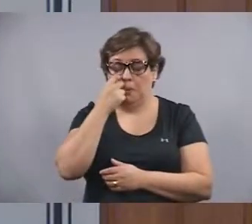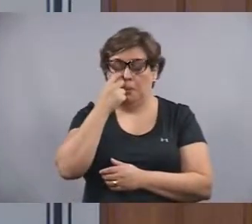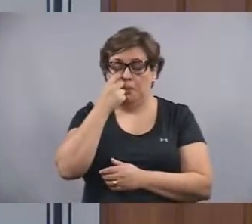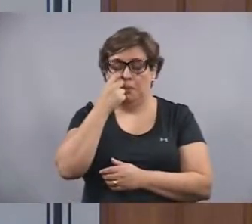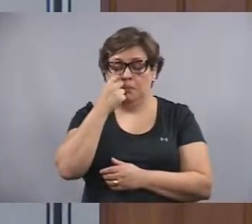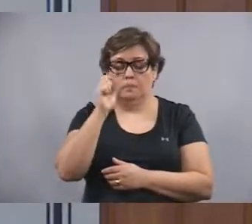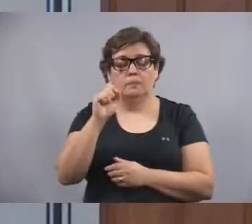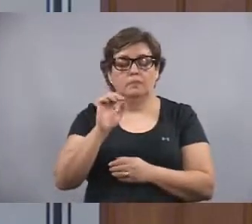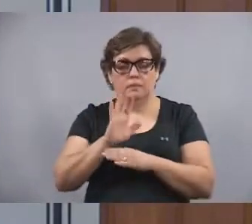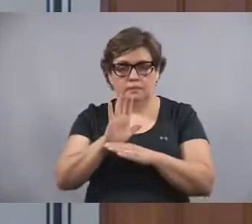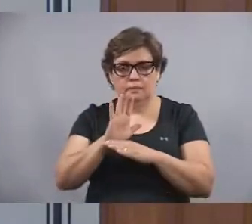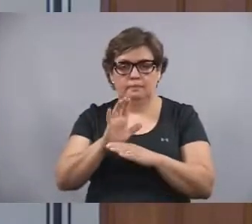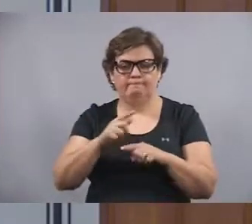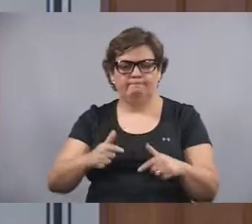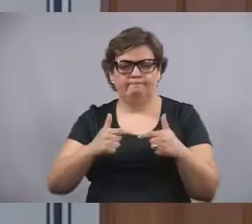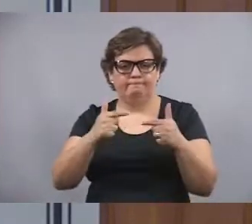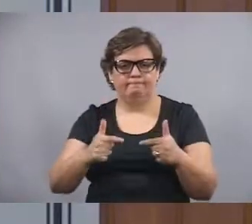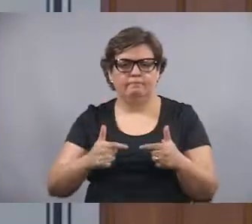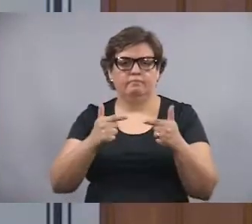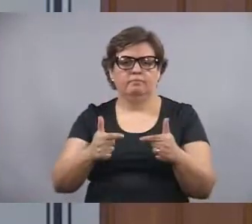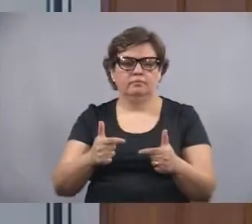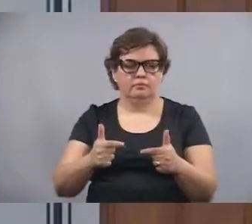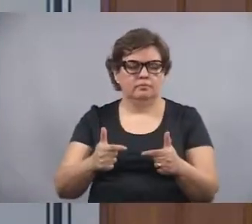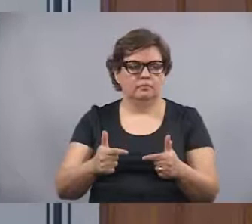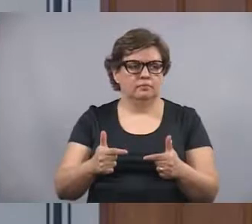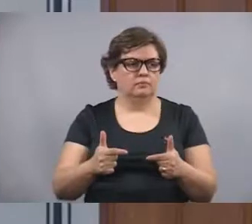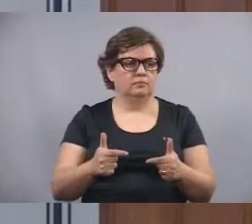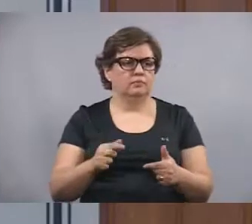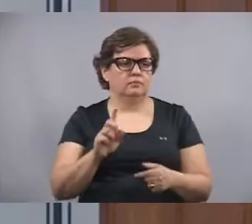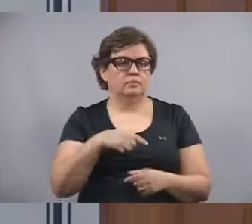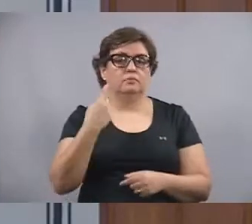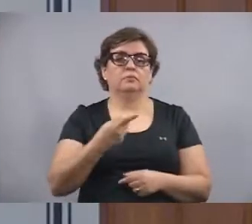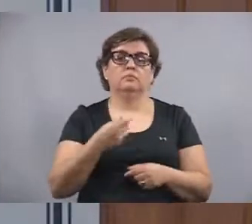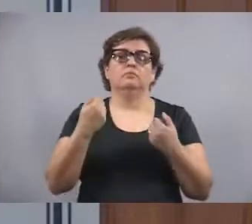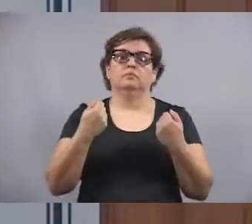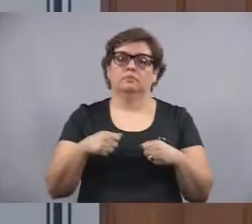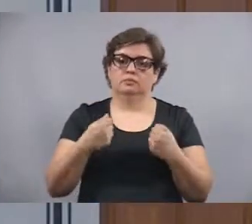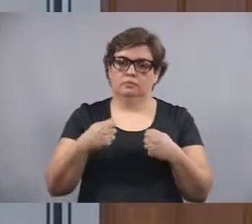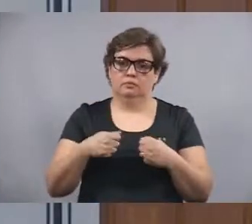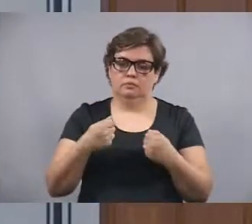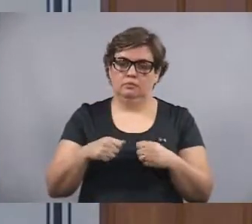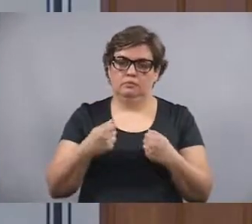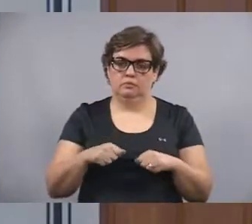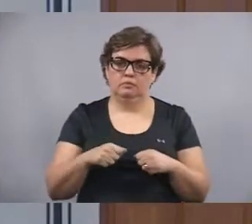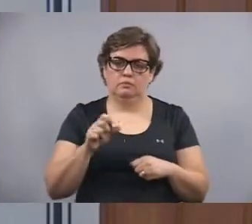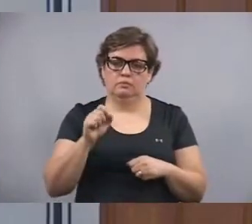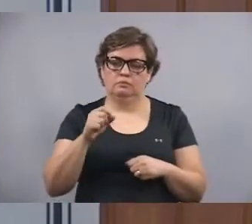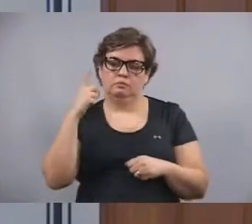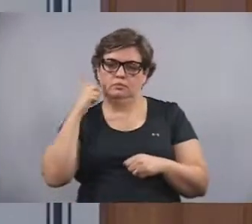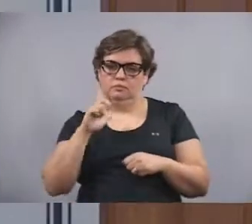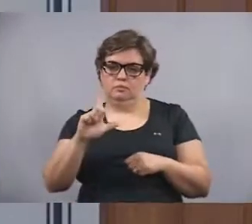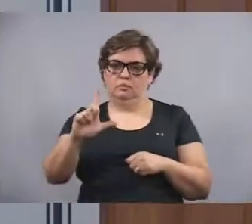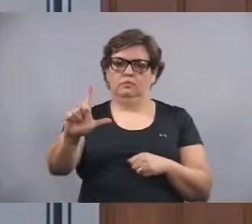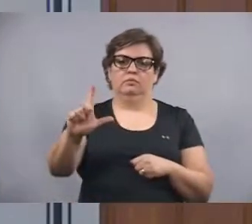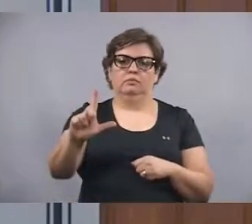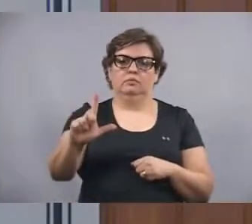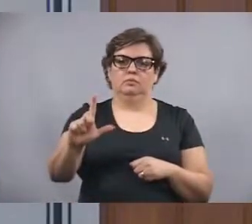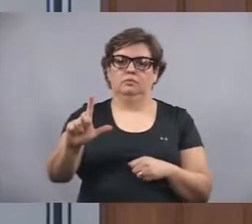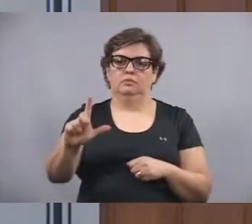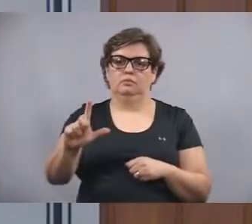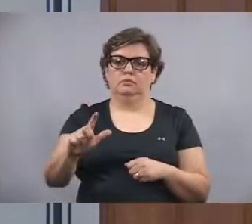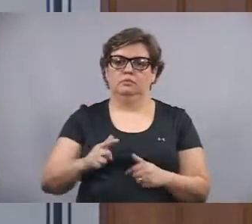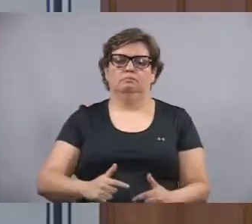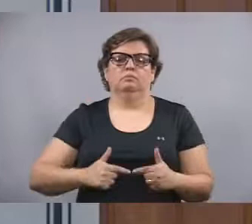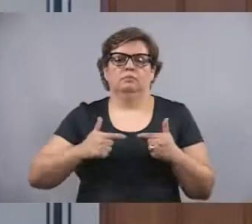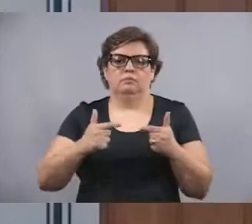que contribuíram, que lutaram, nós temos que continuar